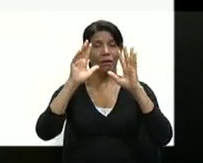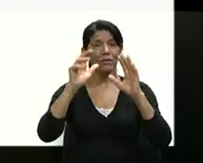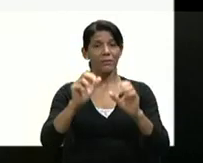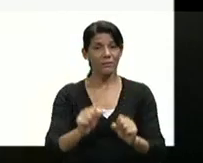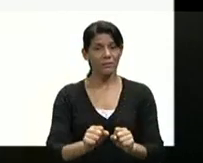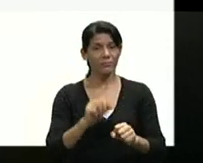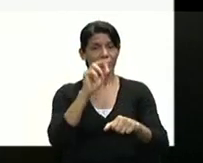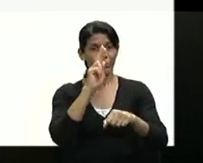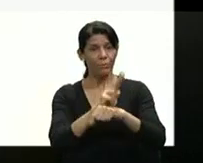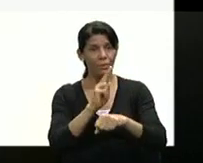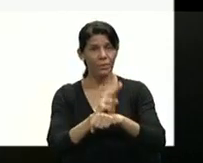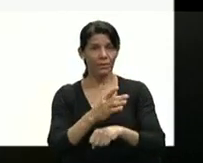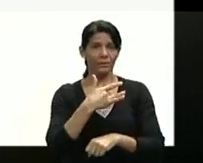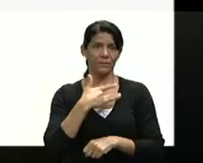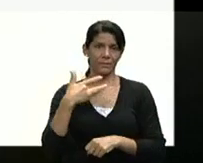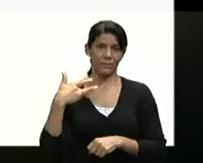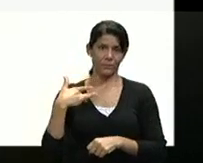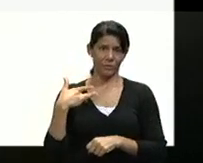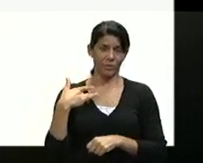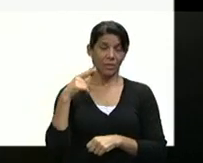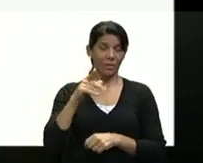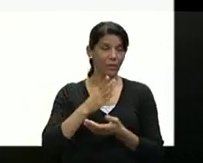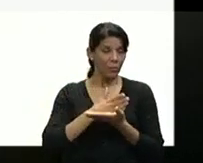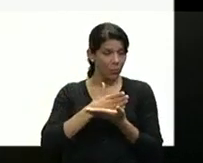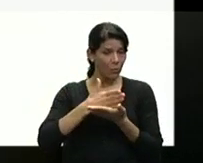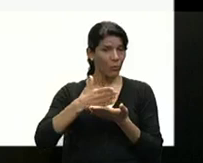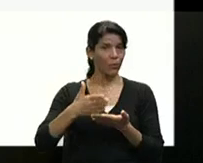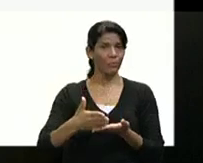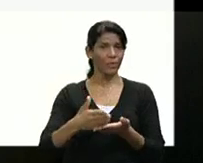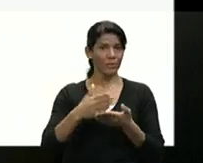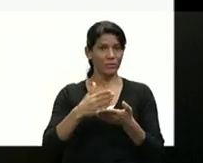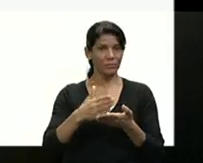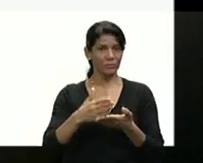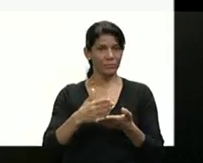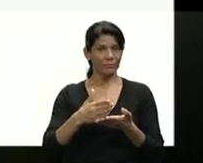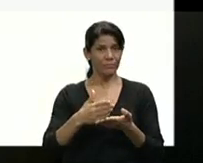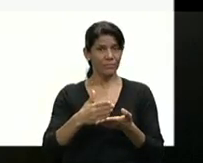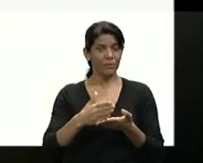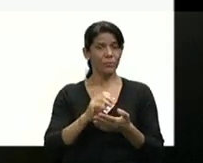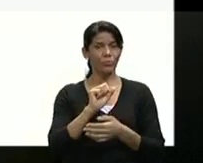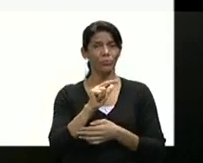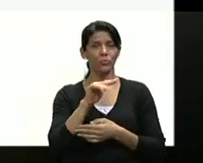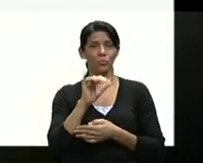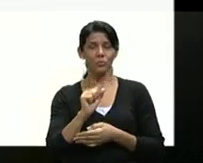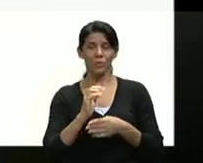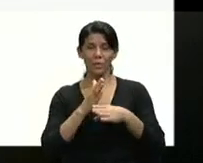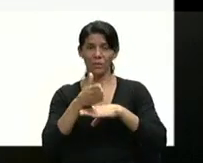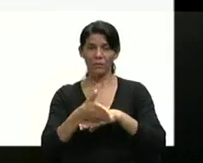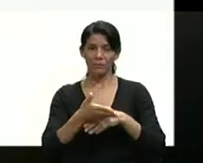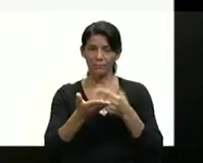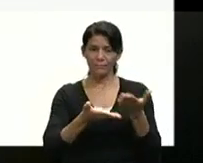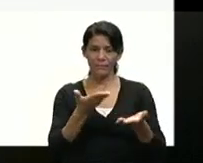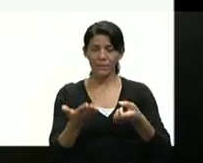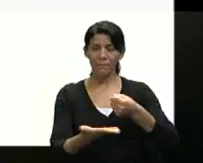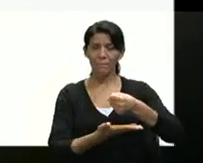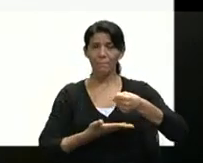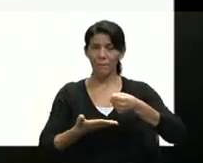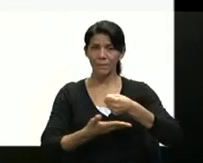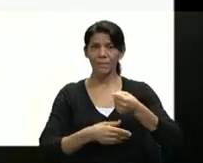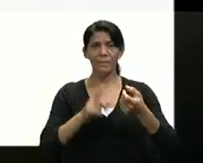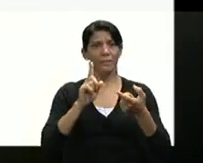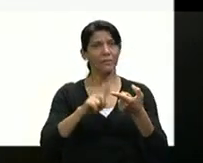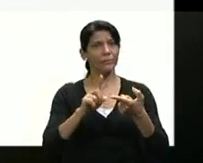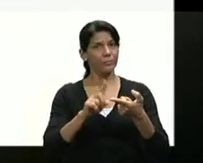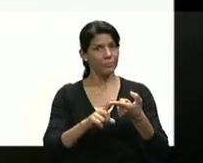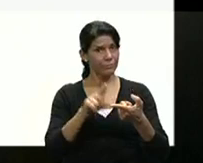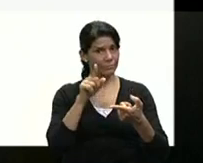à saúde, que é a porta de entrada no sistema público através da atenção básica, que é o